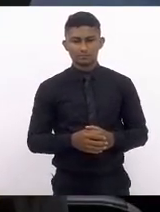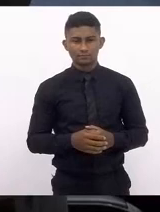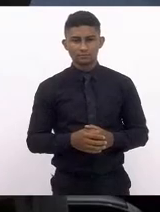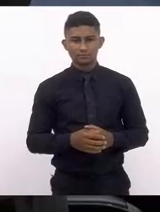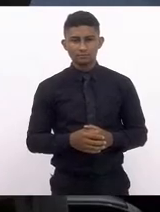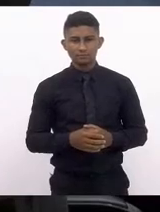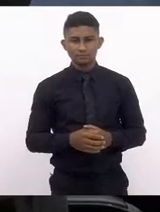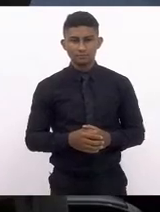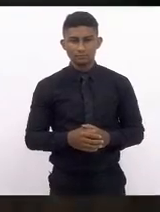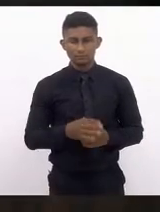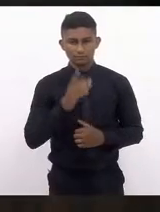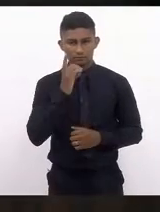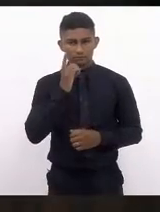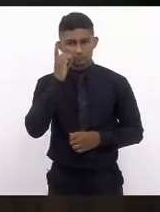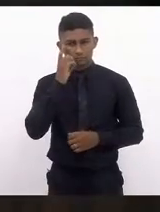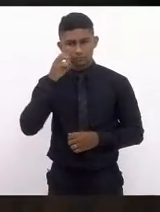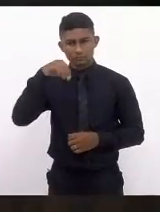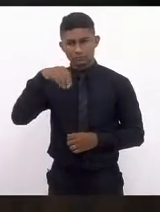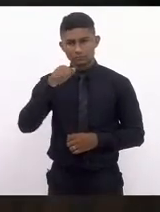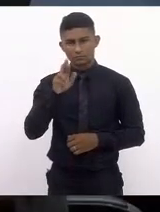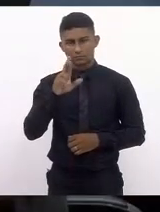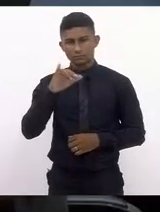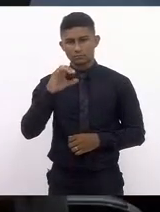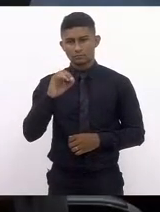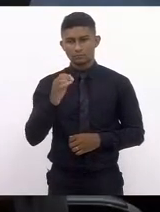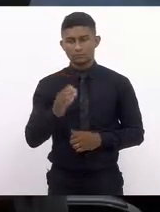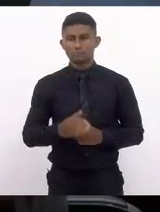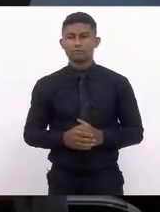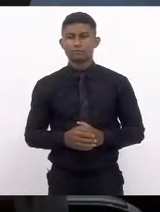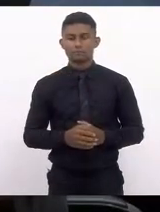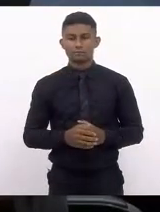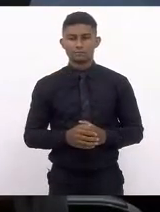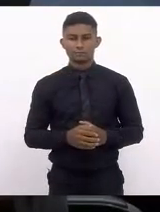o deputado Márcio Pacheco por favor